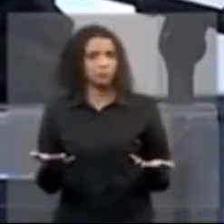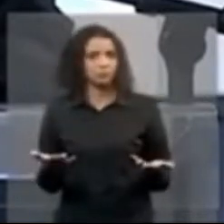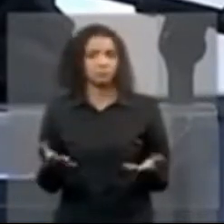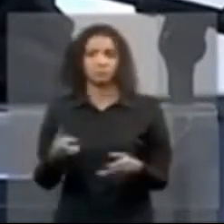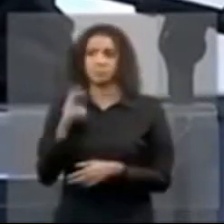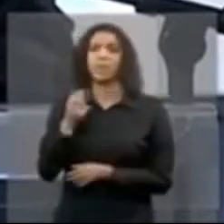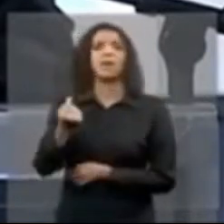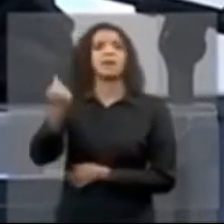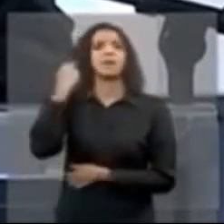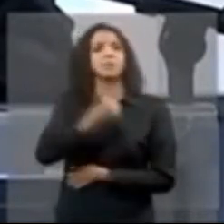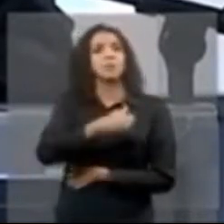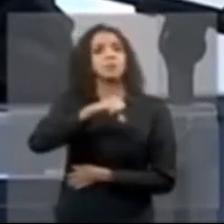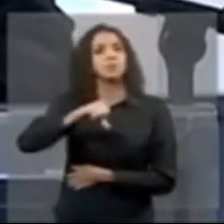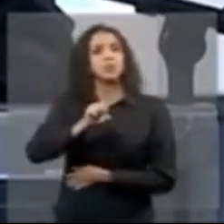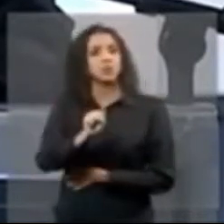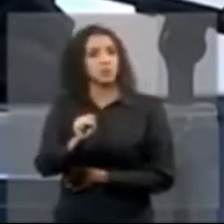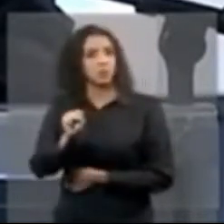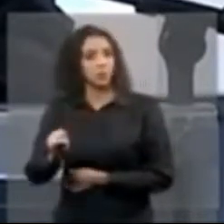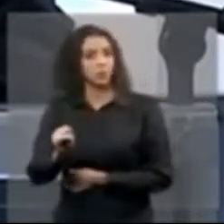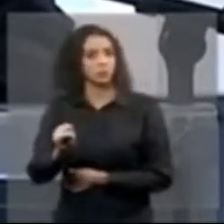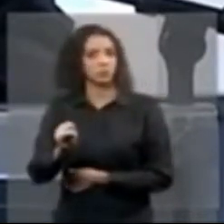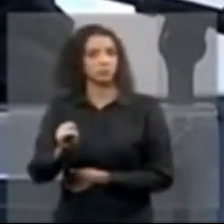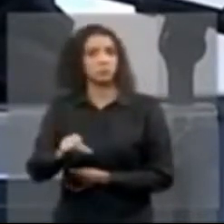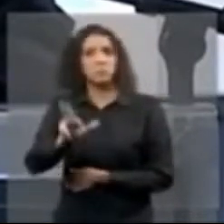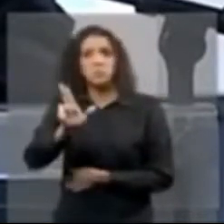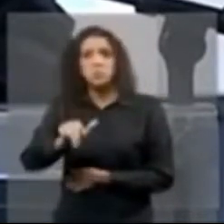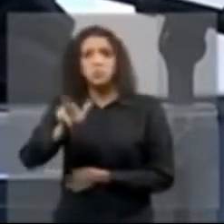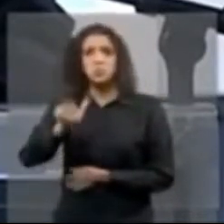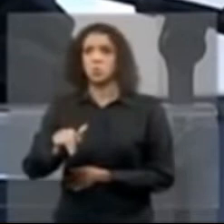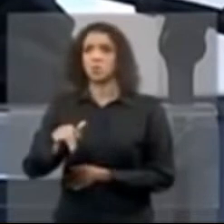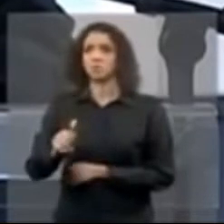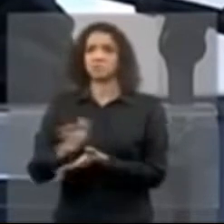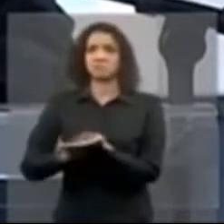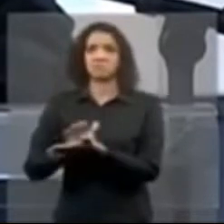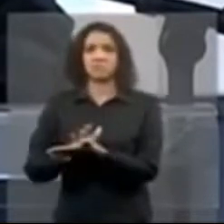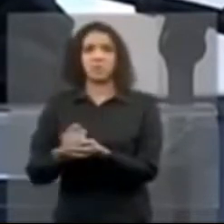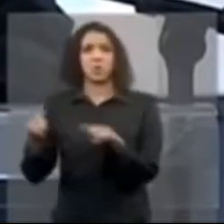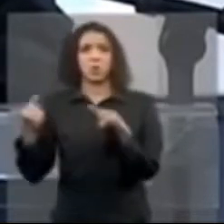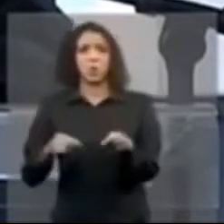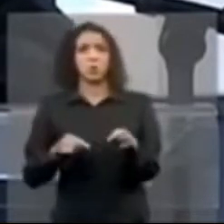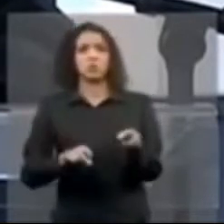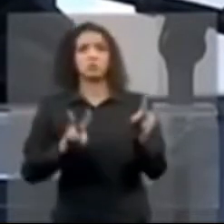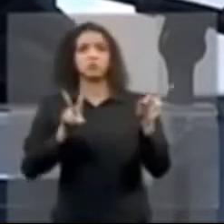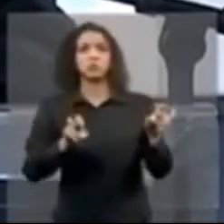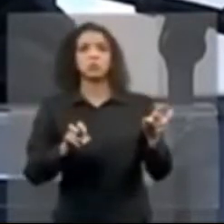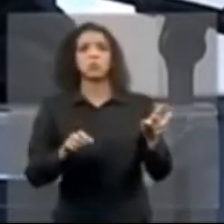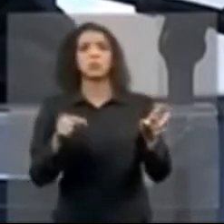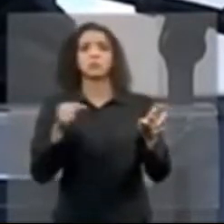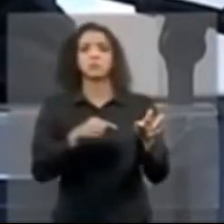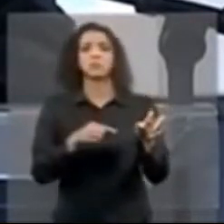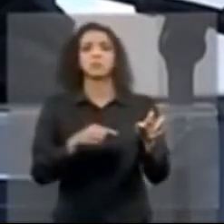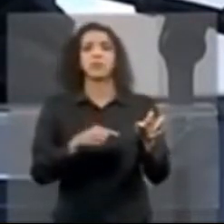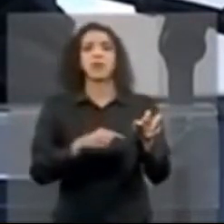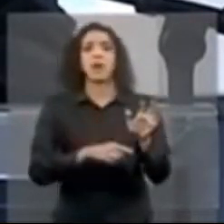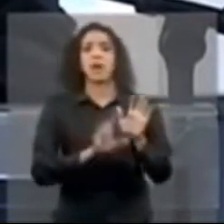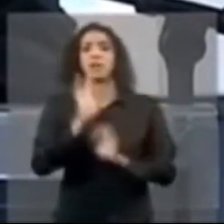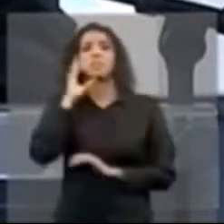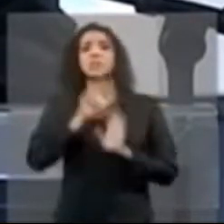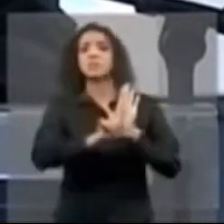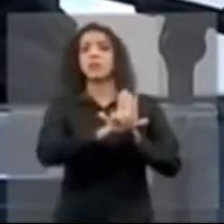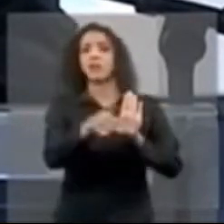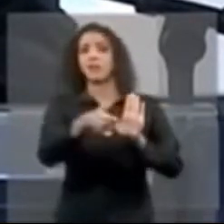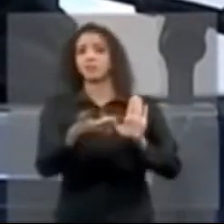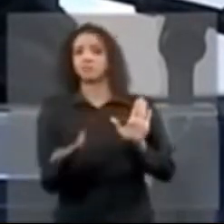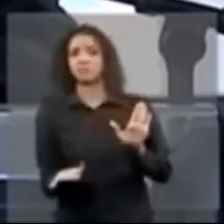desde 1988 nunca houve controvérsia alguma sobre a constitucionalidade da norma impugnada.